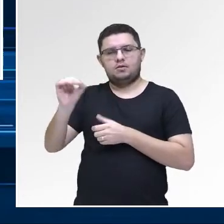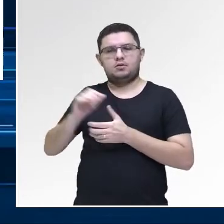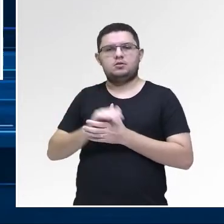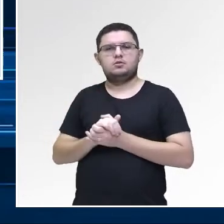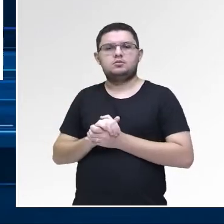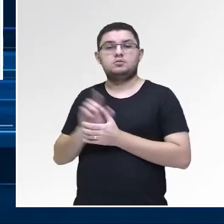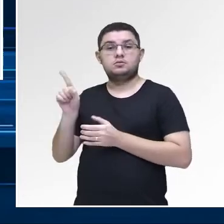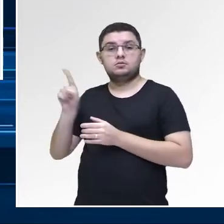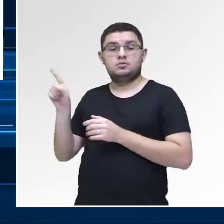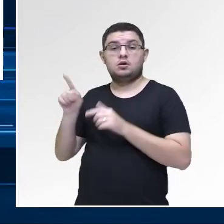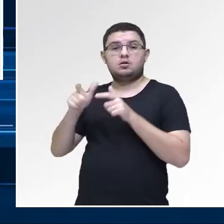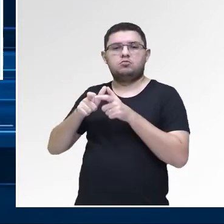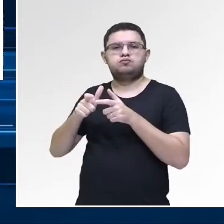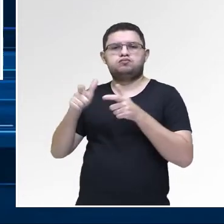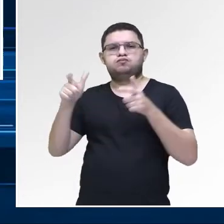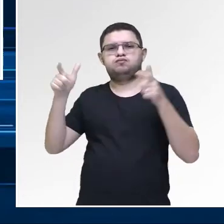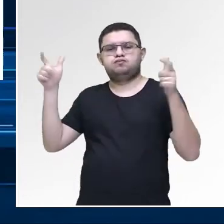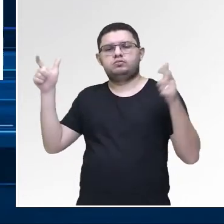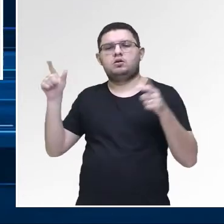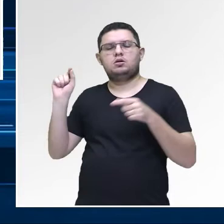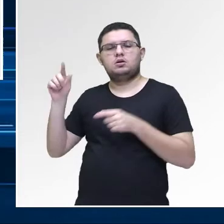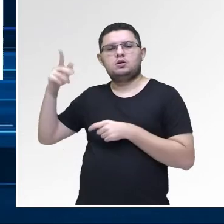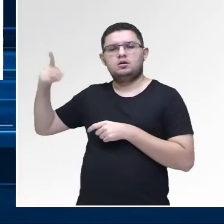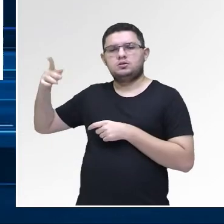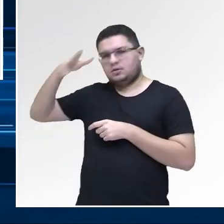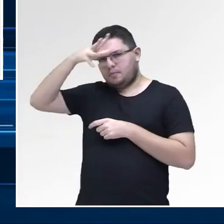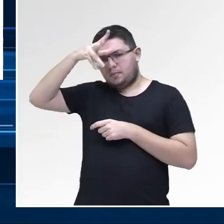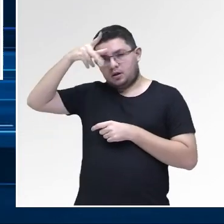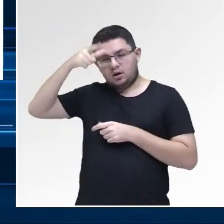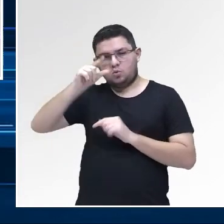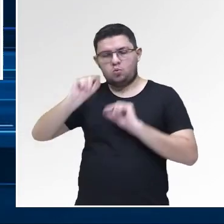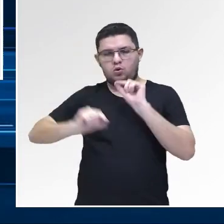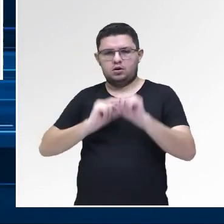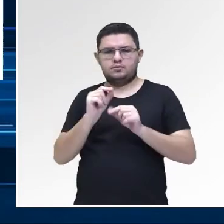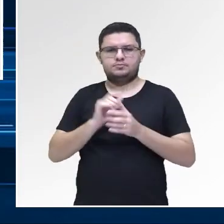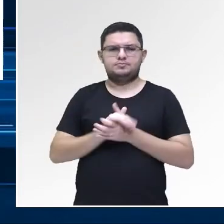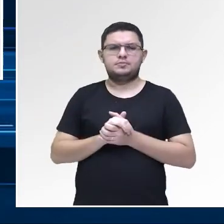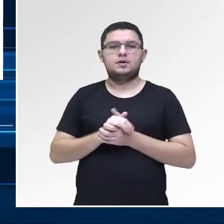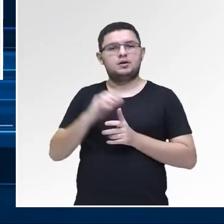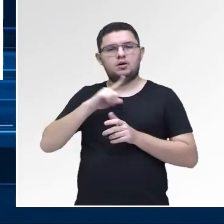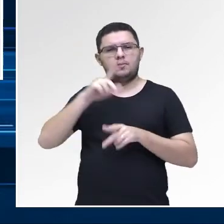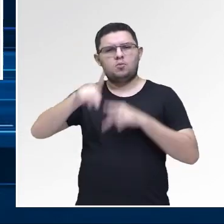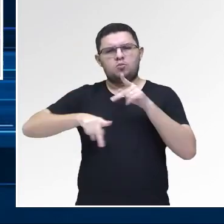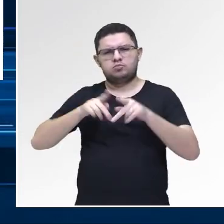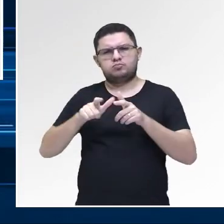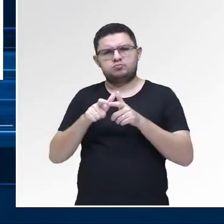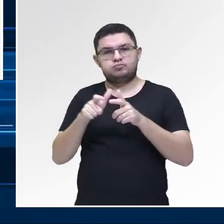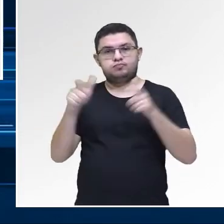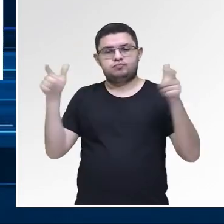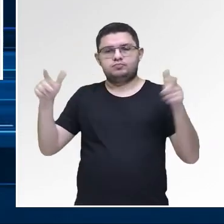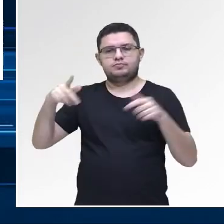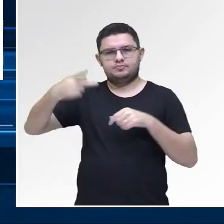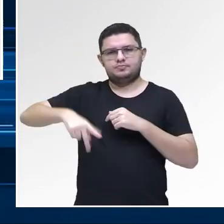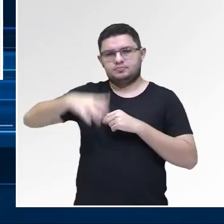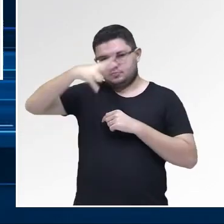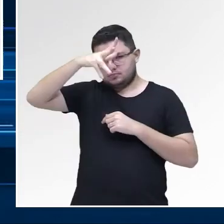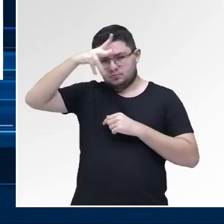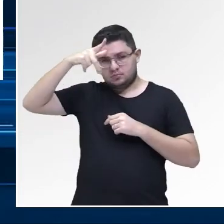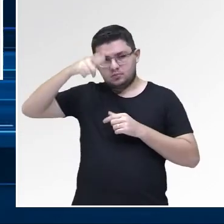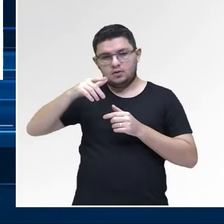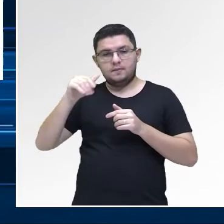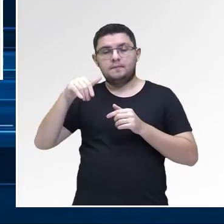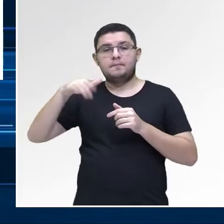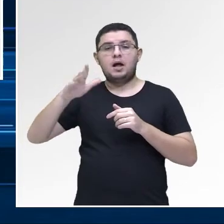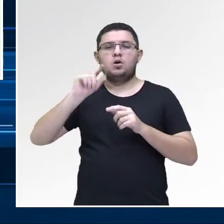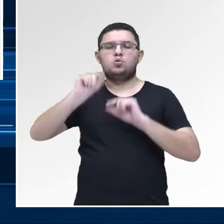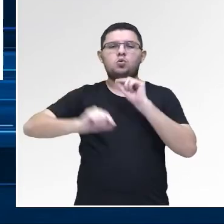essa crescente, né? Essa crescente população aqui na cidade de Manaus está